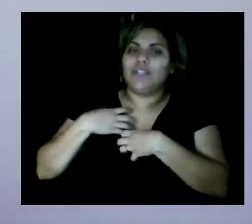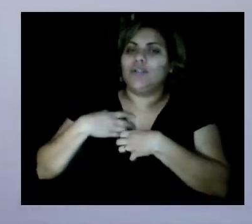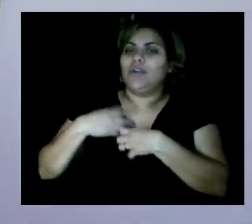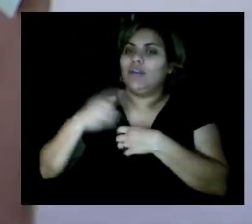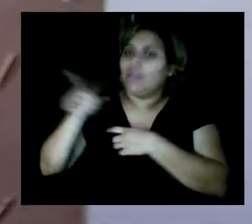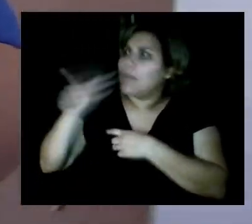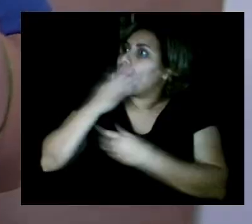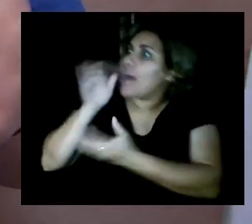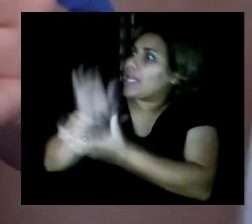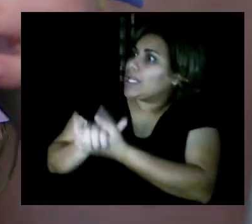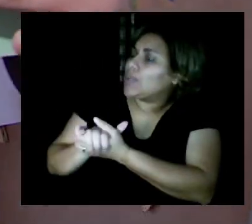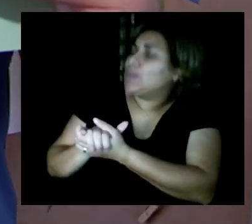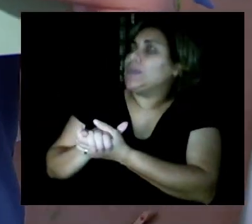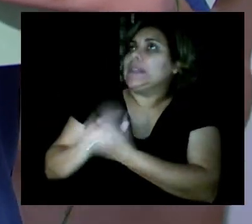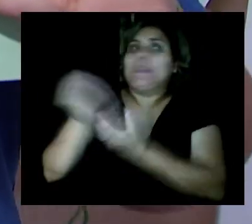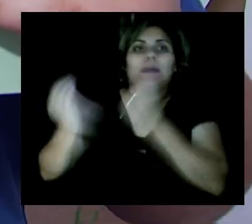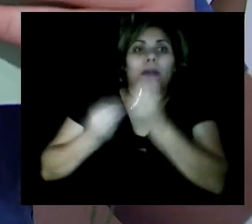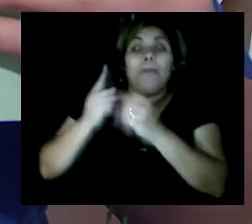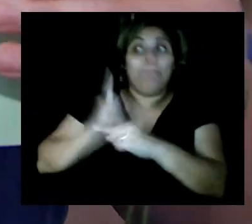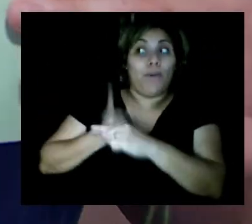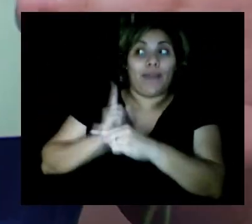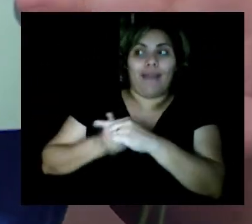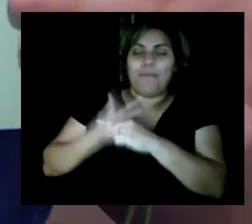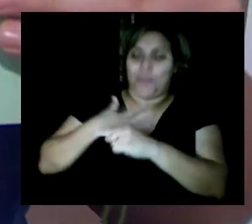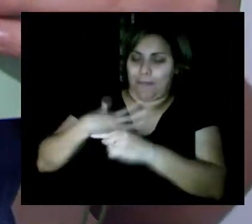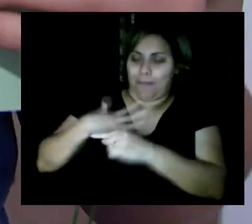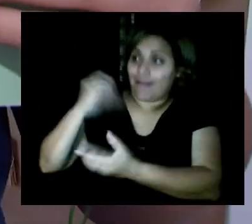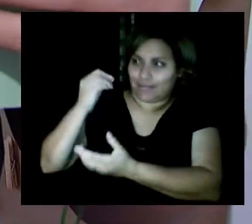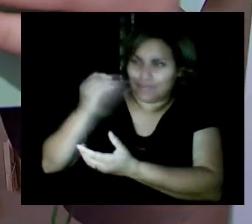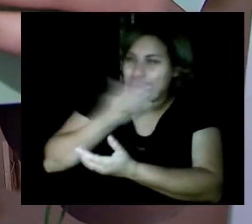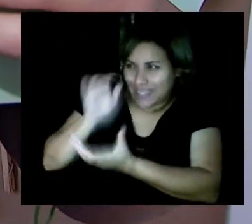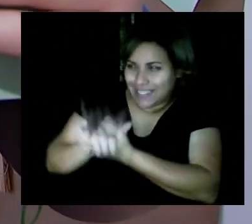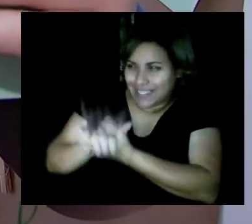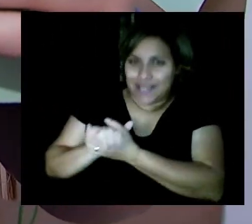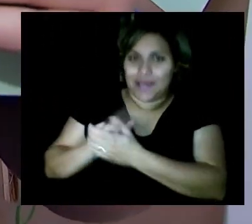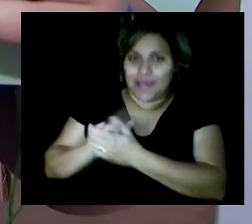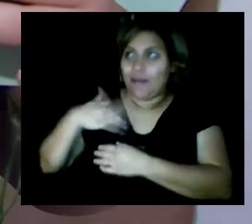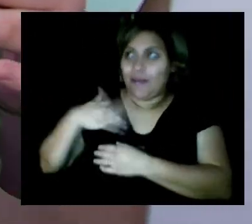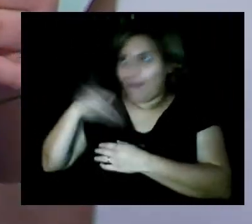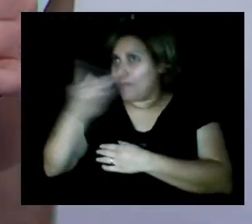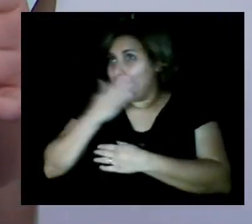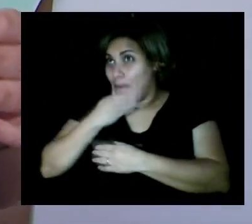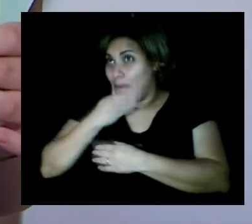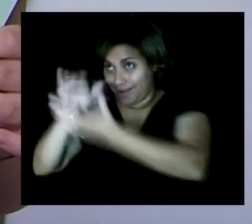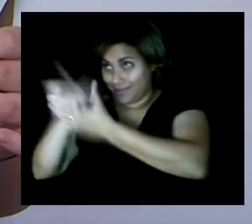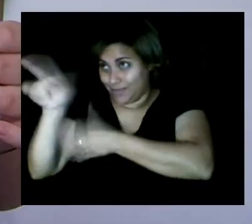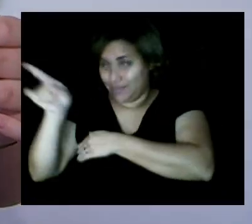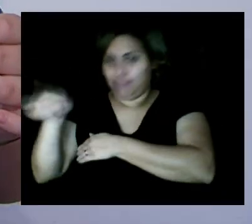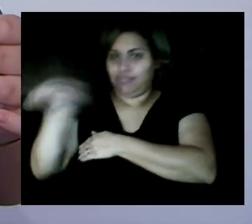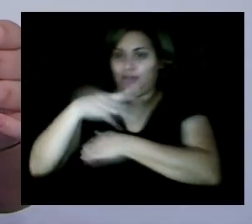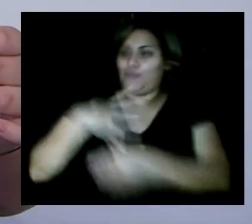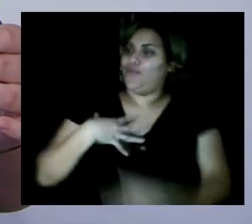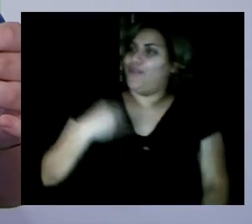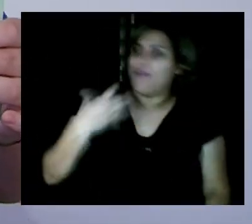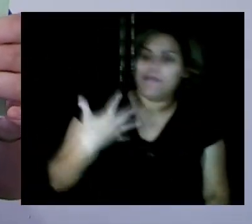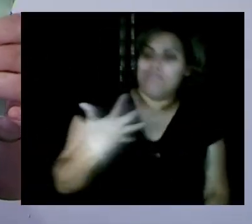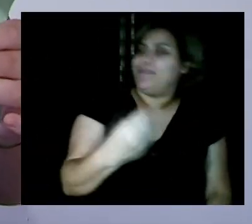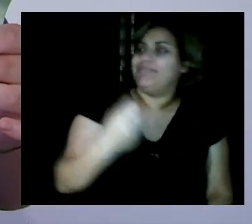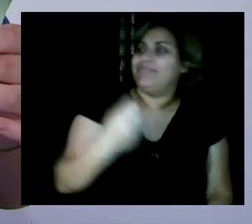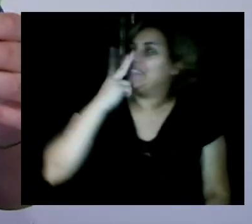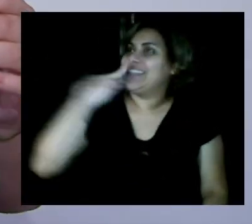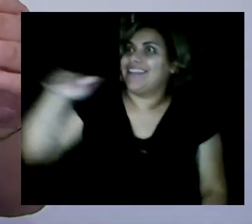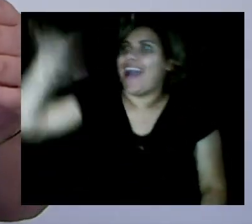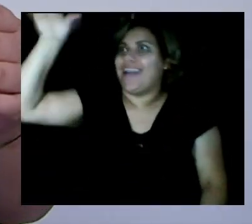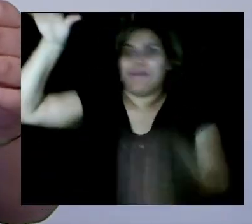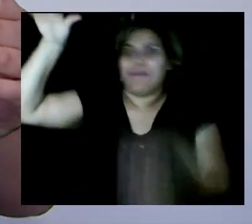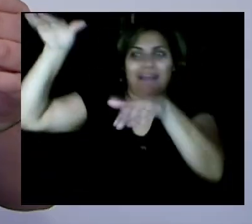assim, a gente fala que meu marido meu filho é a miniatura do meu marido, né? Então, a gente acaba, assim... Então, foi assim, foi uma